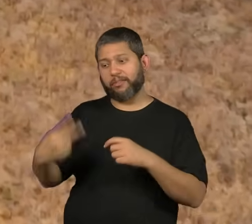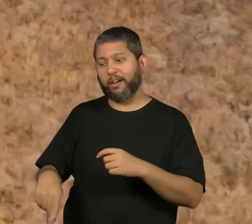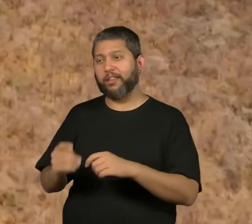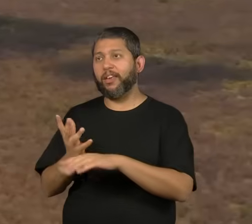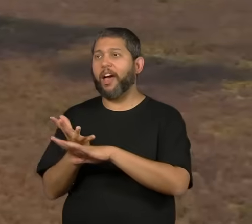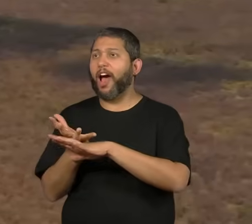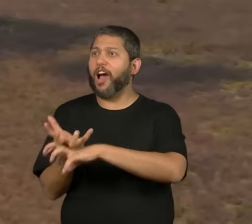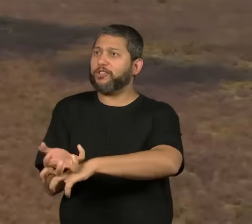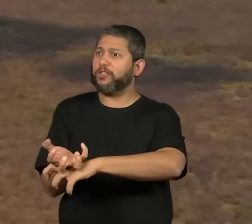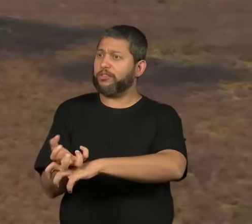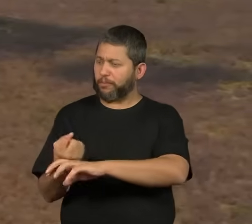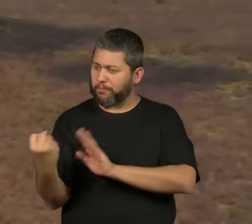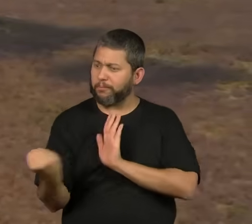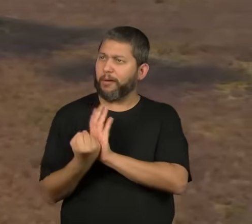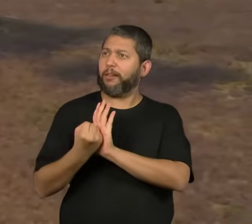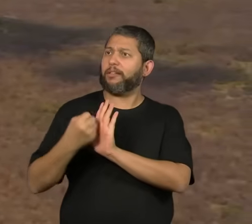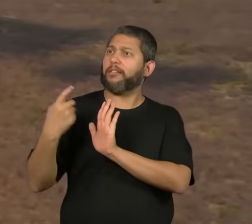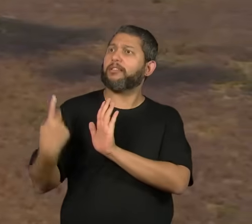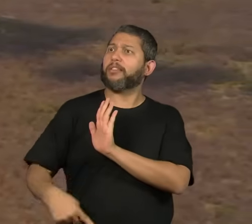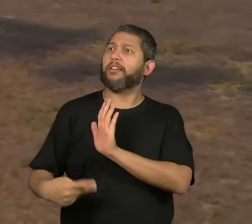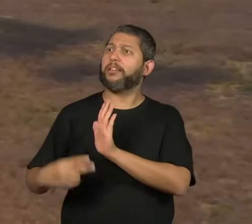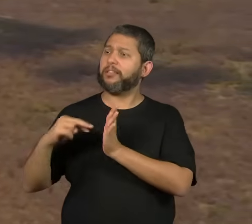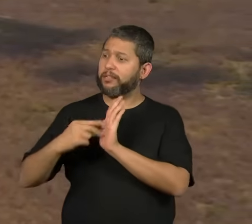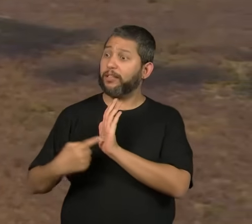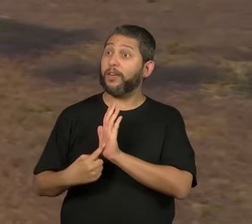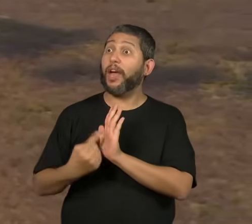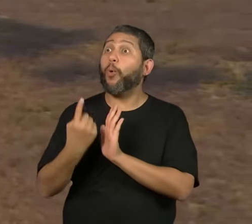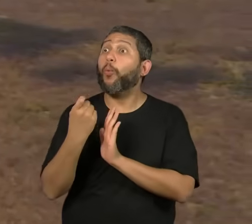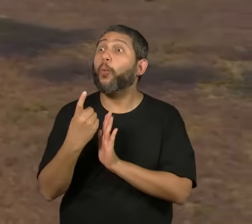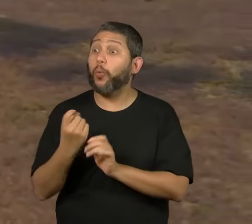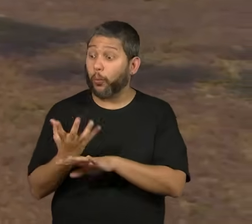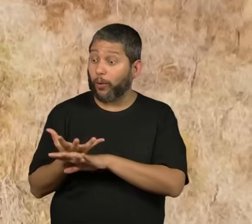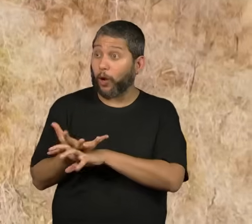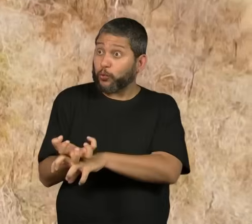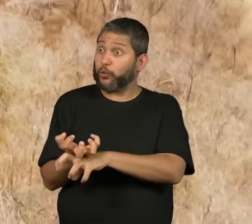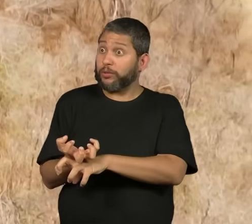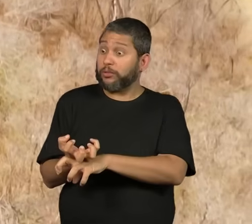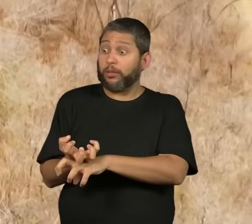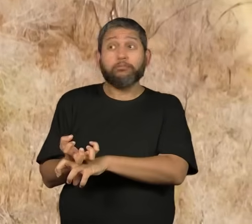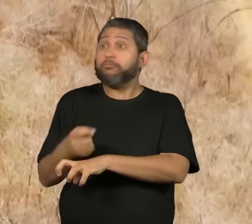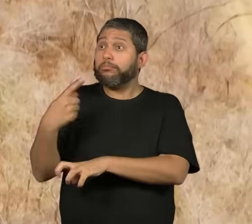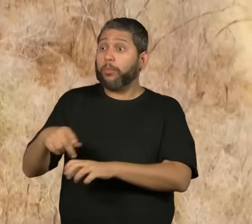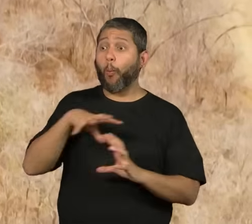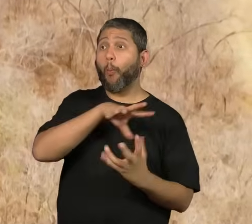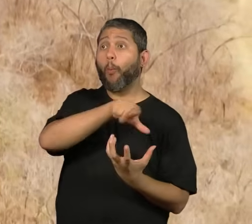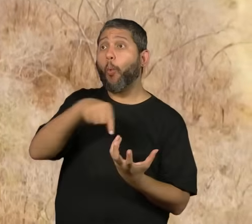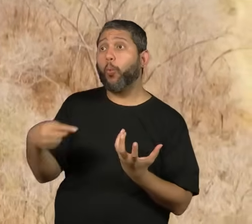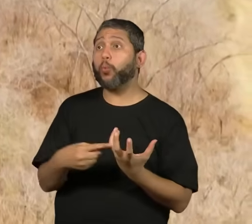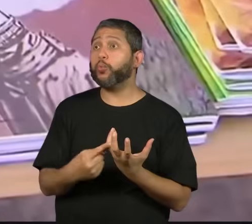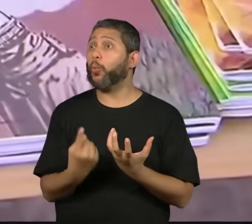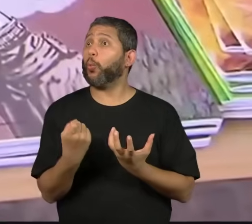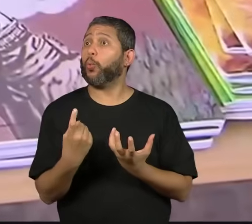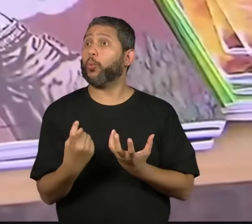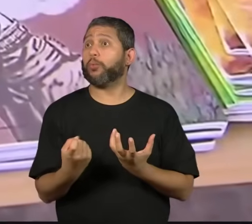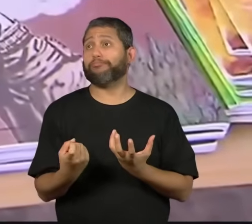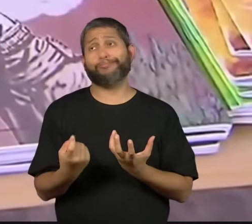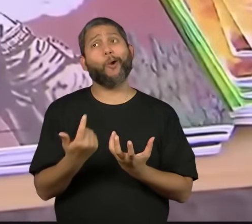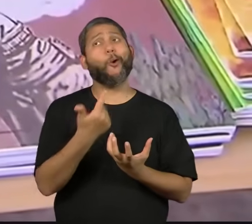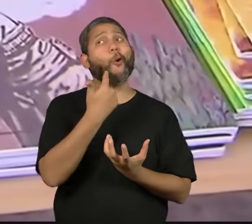super original aqui do Nordeste, né? O único bioma extremamente nosso do Brasil, não tem nenhum lugar do mundo.